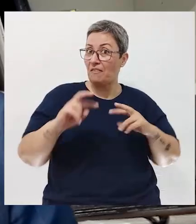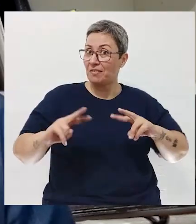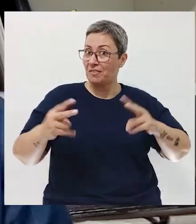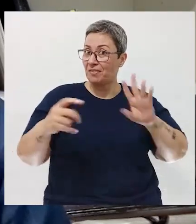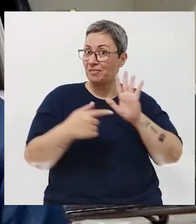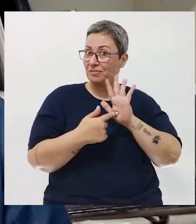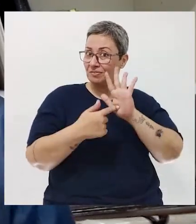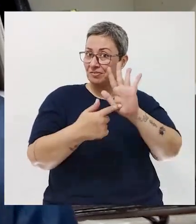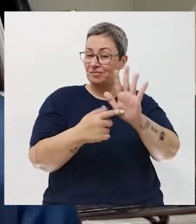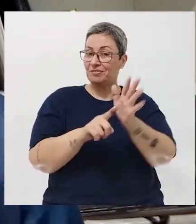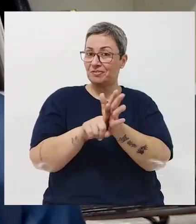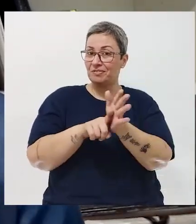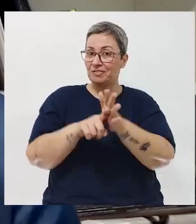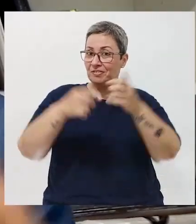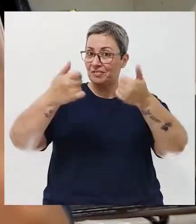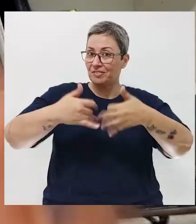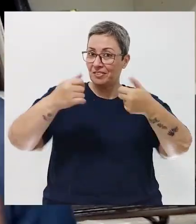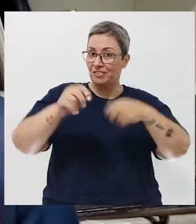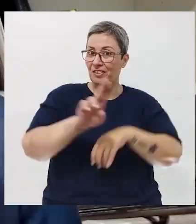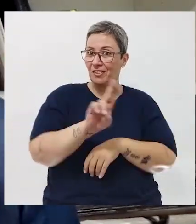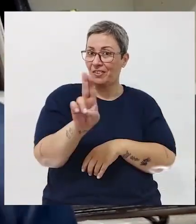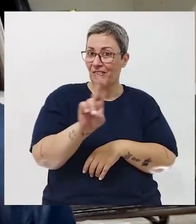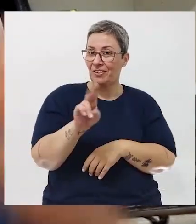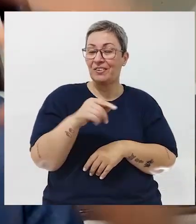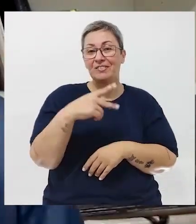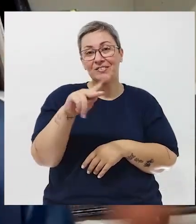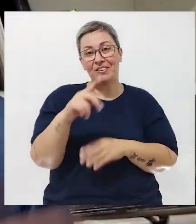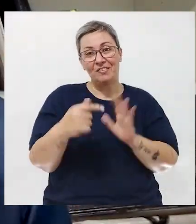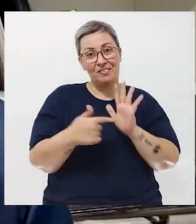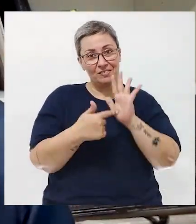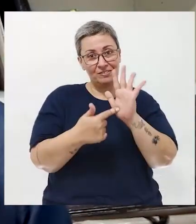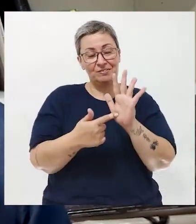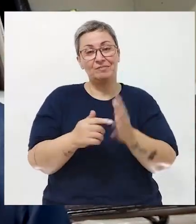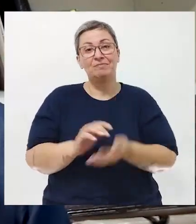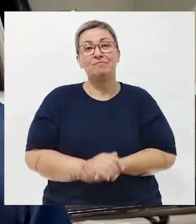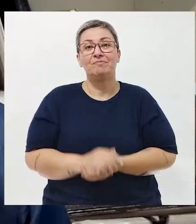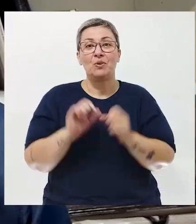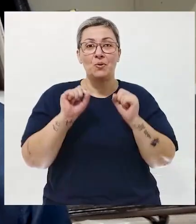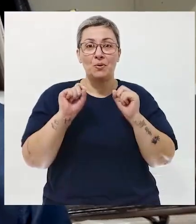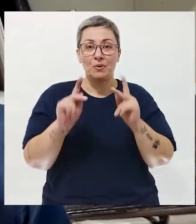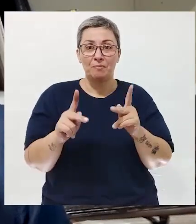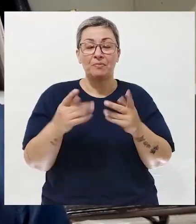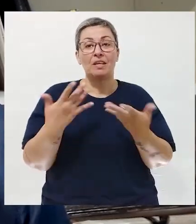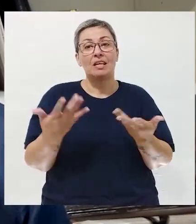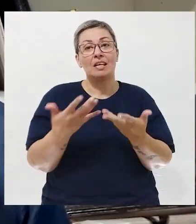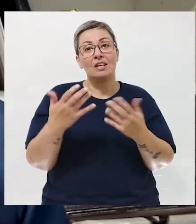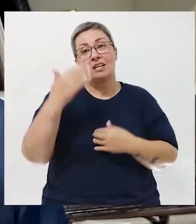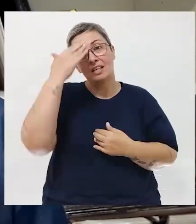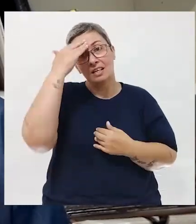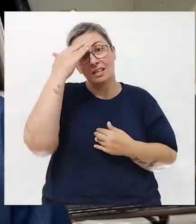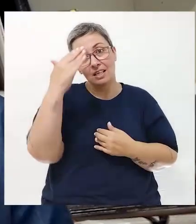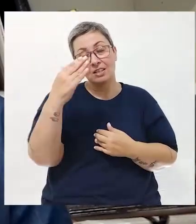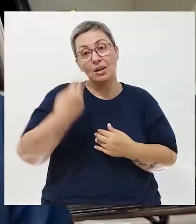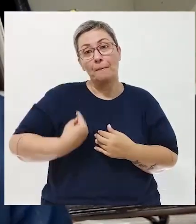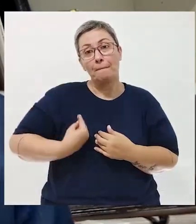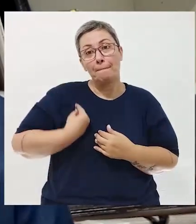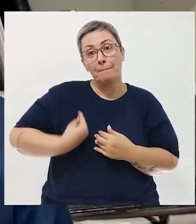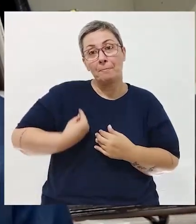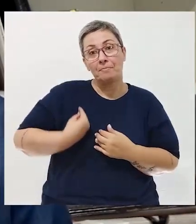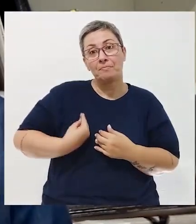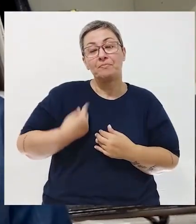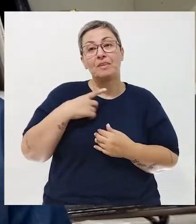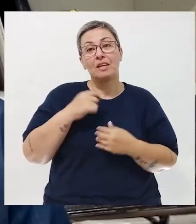gente vai compartilhar essa pesquisa, a gente vai falar o seu nome e vai mostrar o seu trabalho. Tudo bem? Eu quero agradecer a